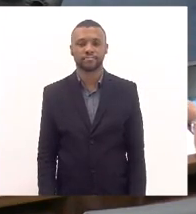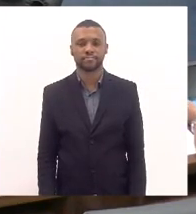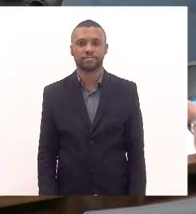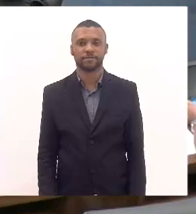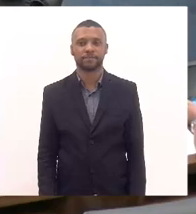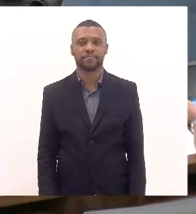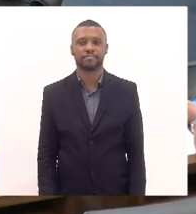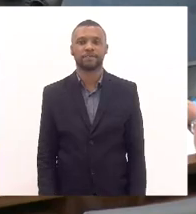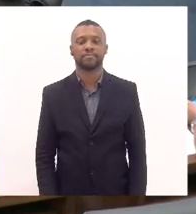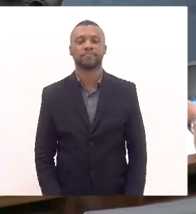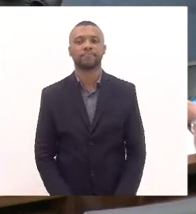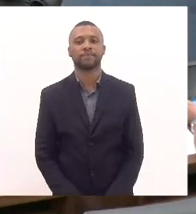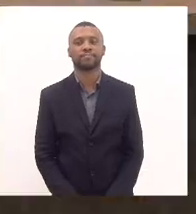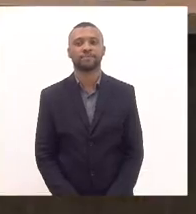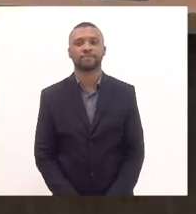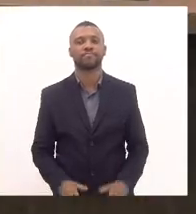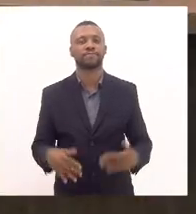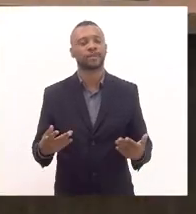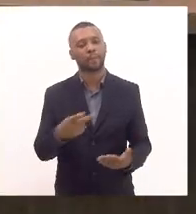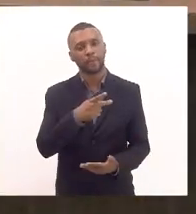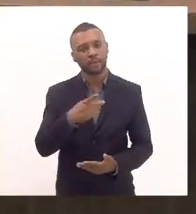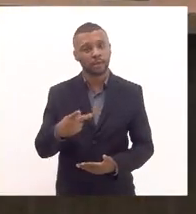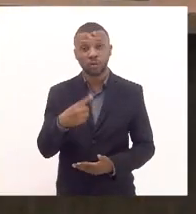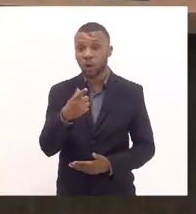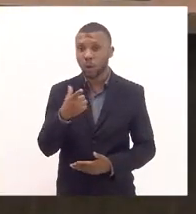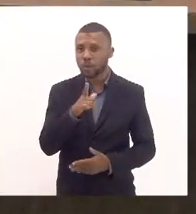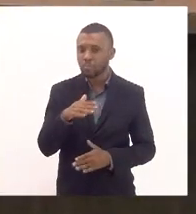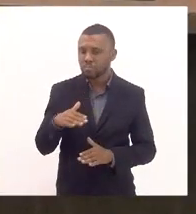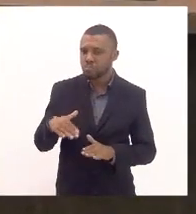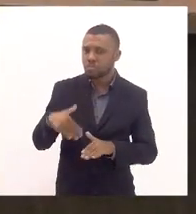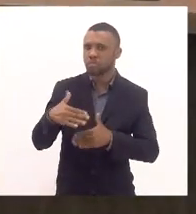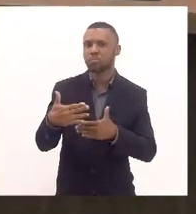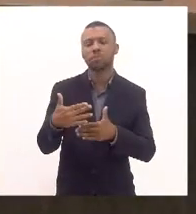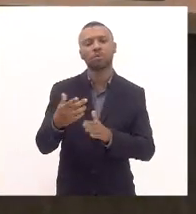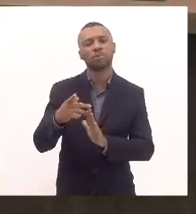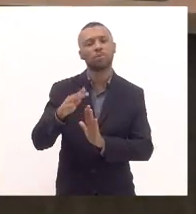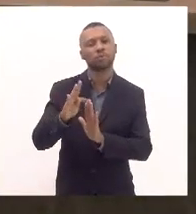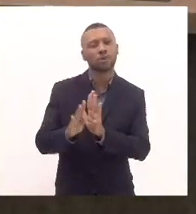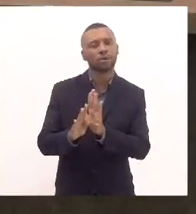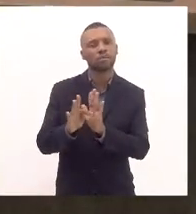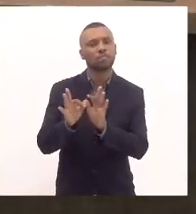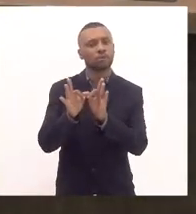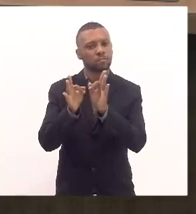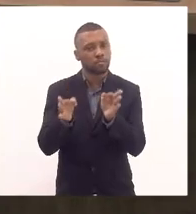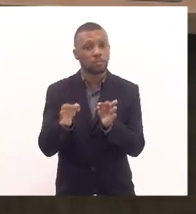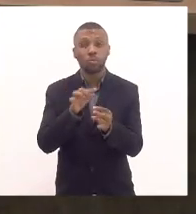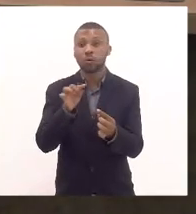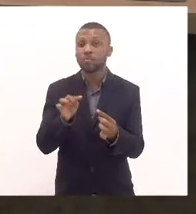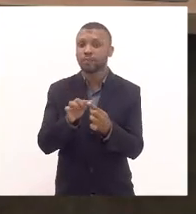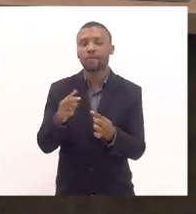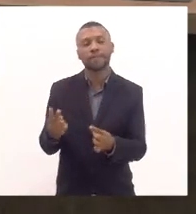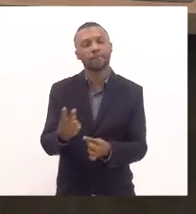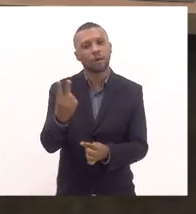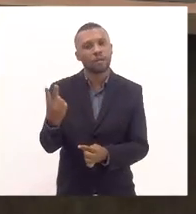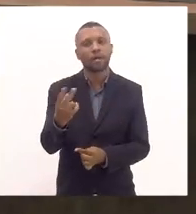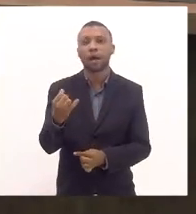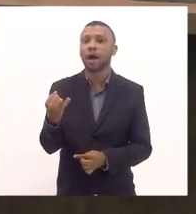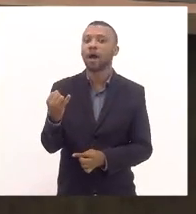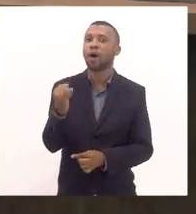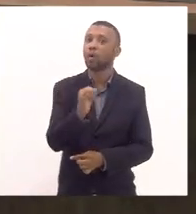o show presidentes gente conseguiu avançar aqui eu num texto comum para valorizar os instrutores